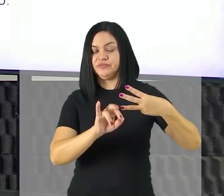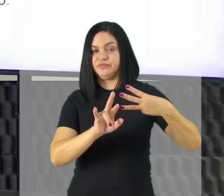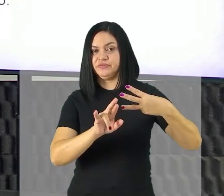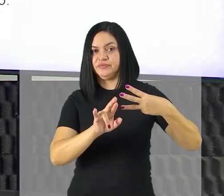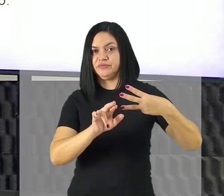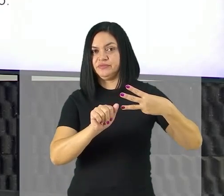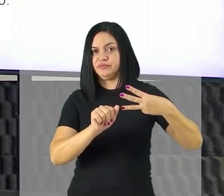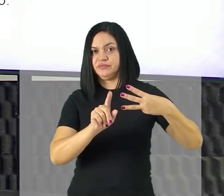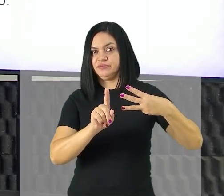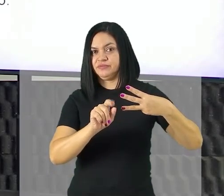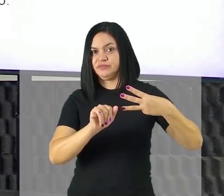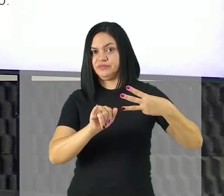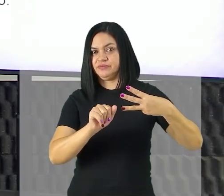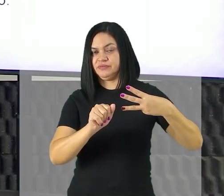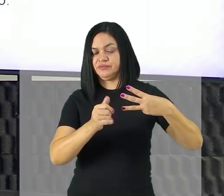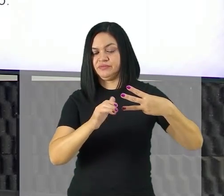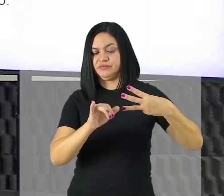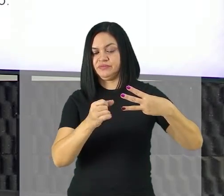irradiação.